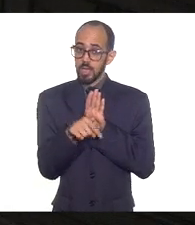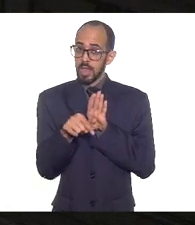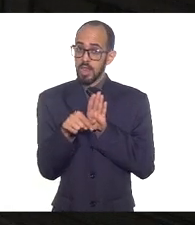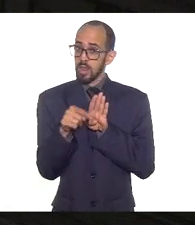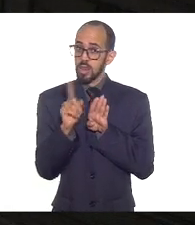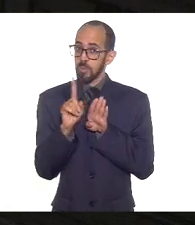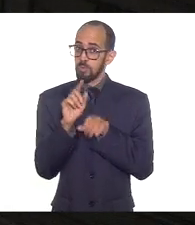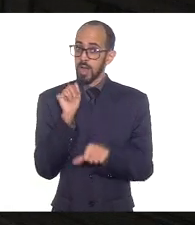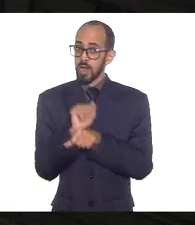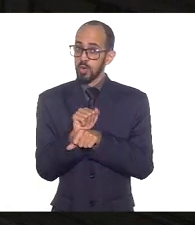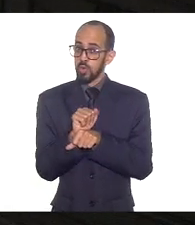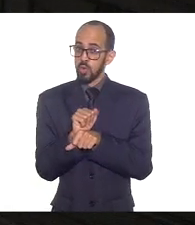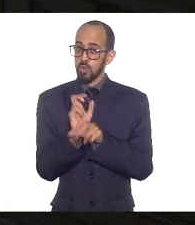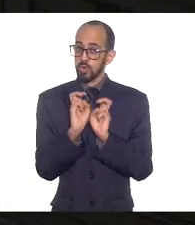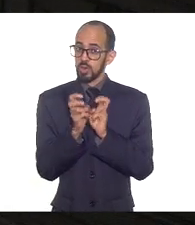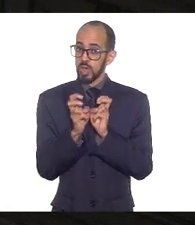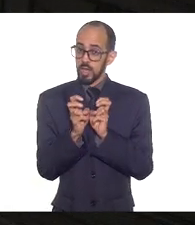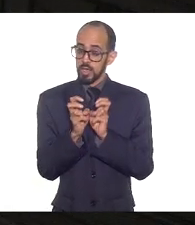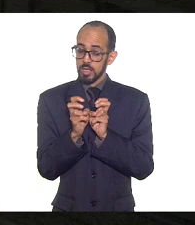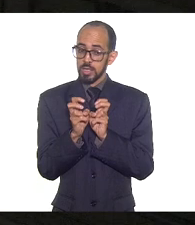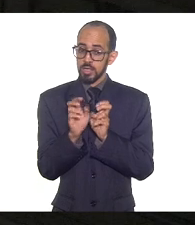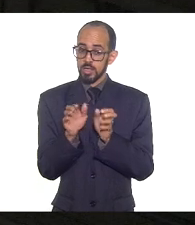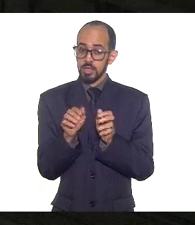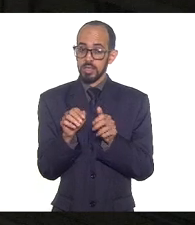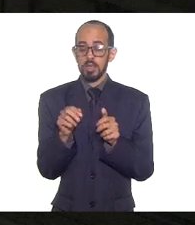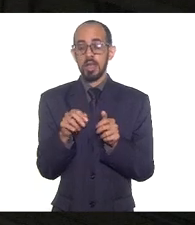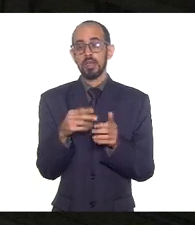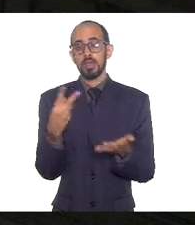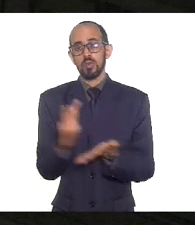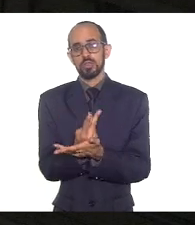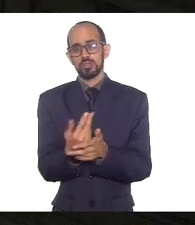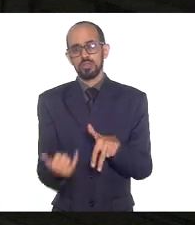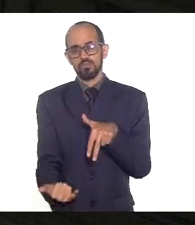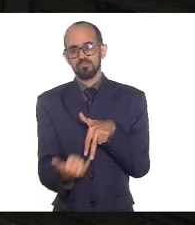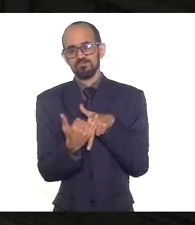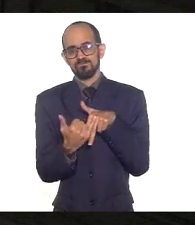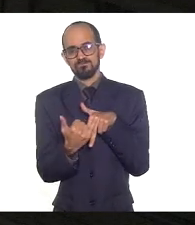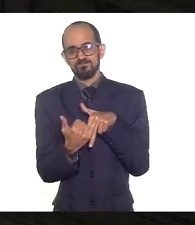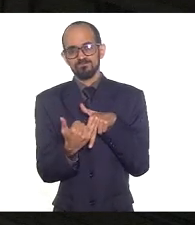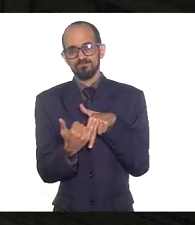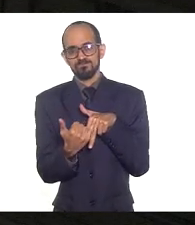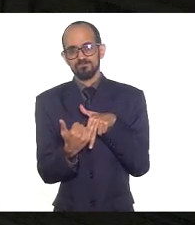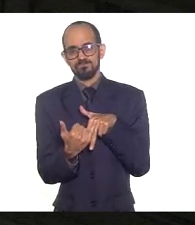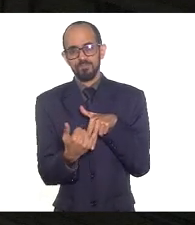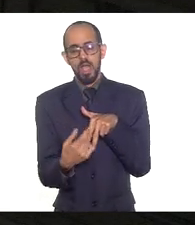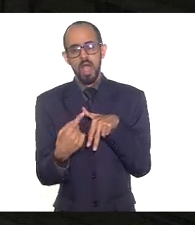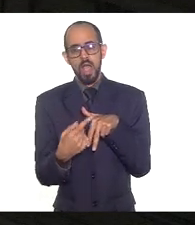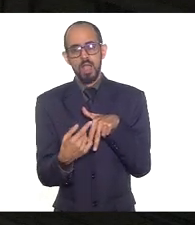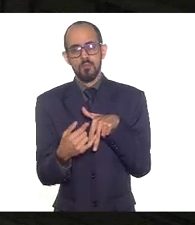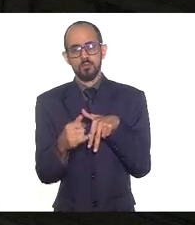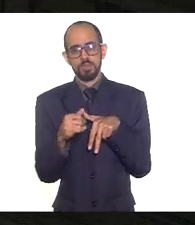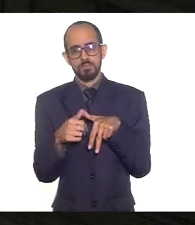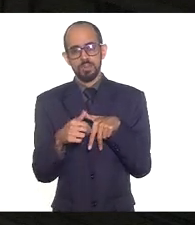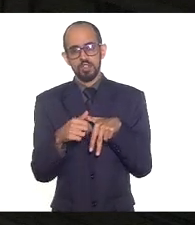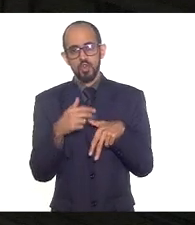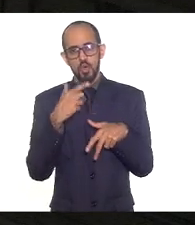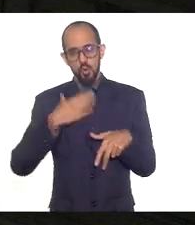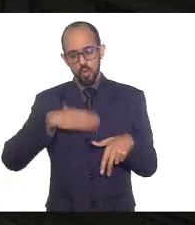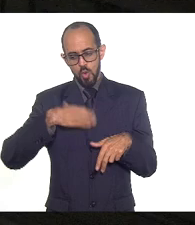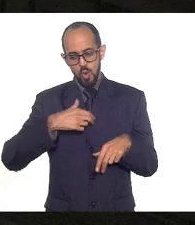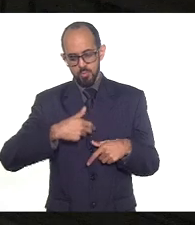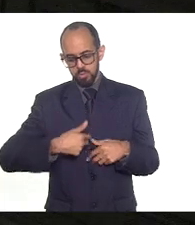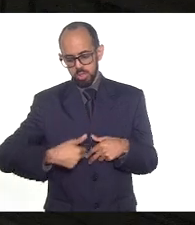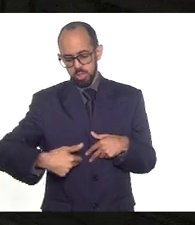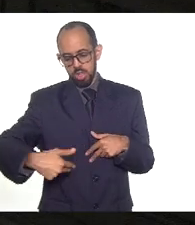composição não parou sendo ela assim tragicamente arrastado ou seja seu corpo ficou nos